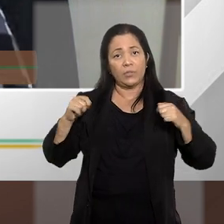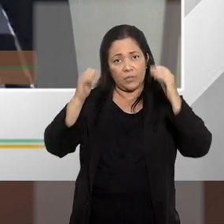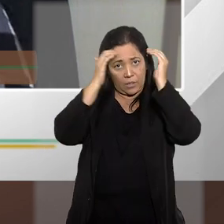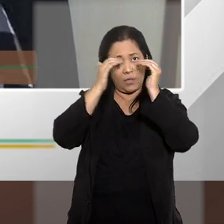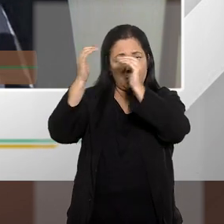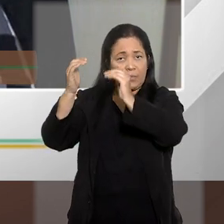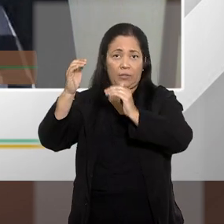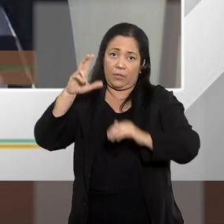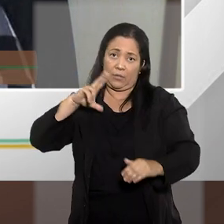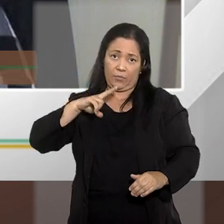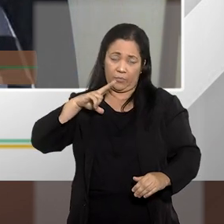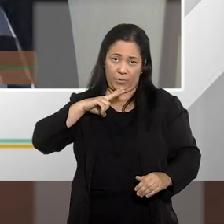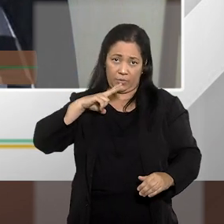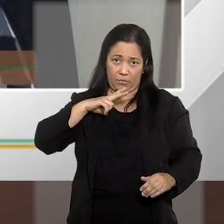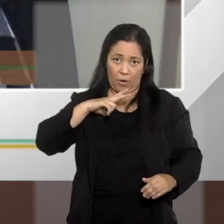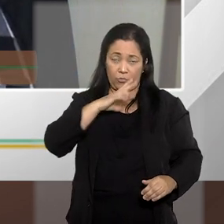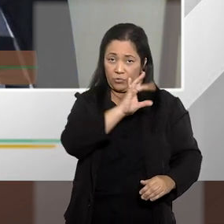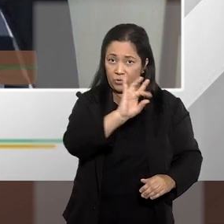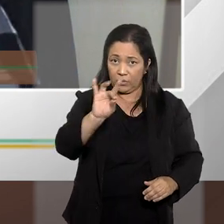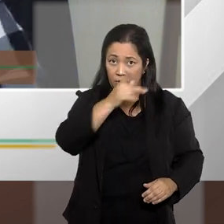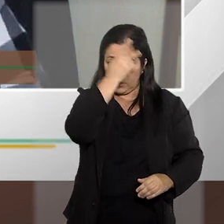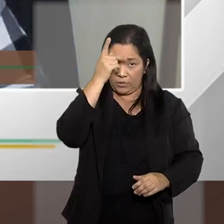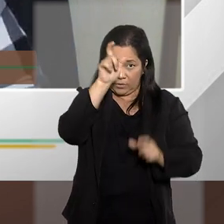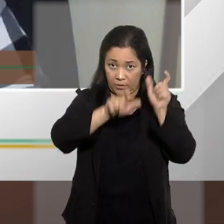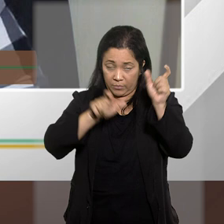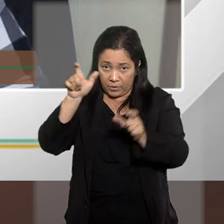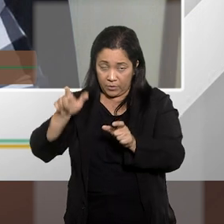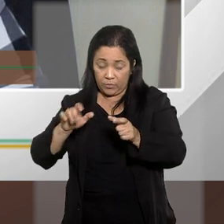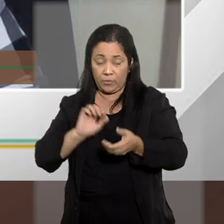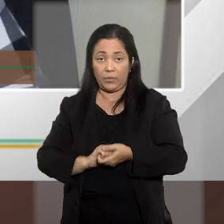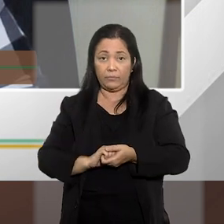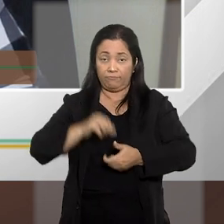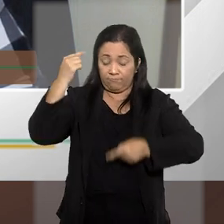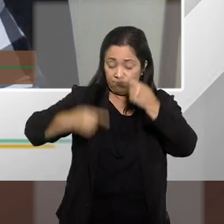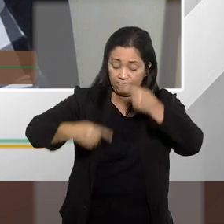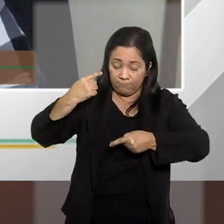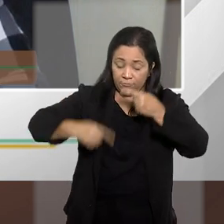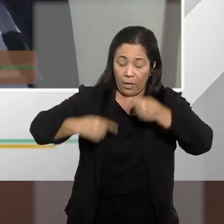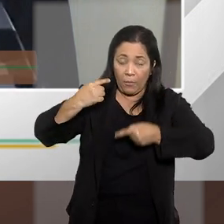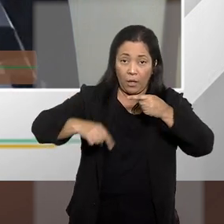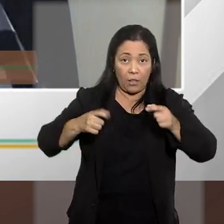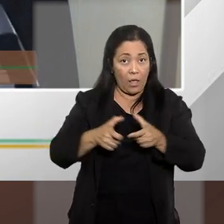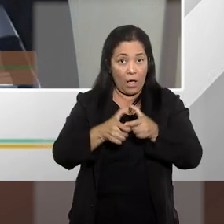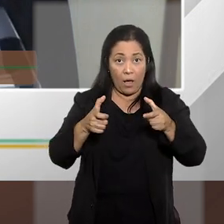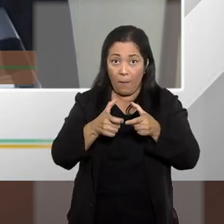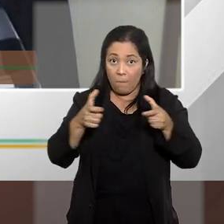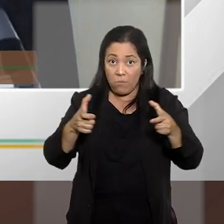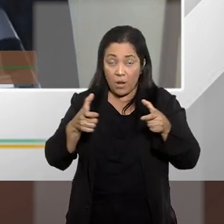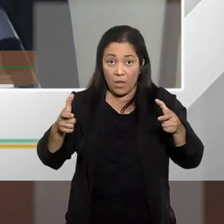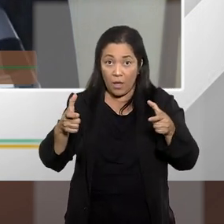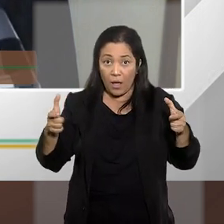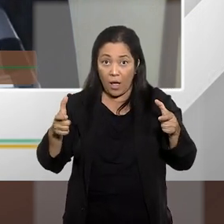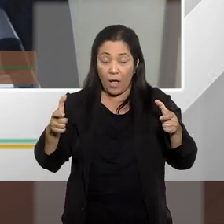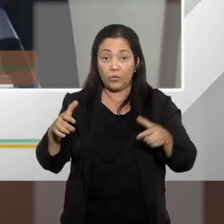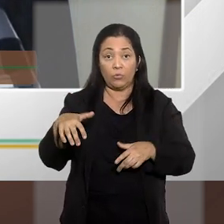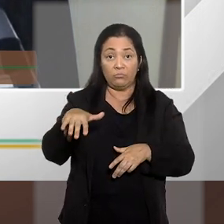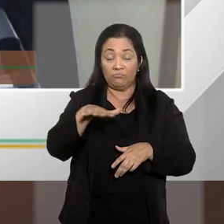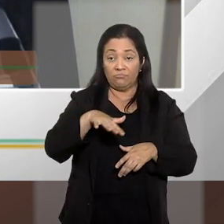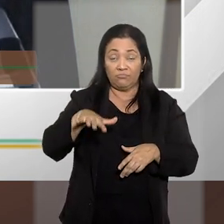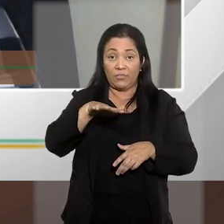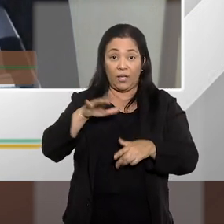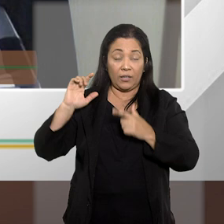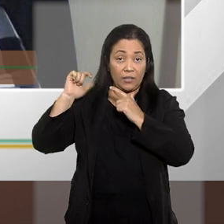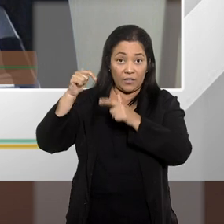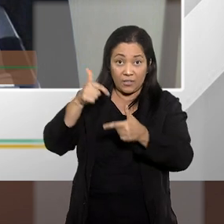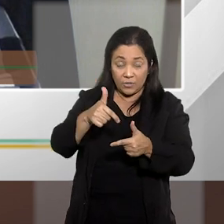das pessoas. Esse debate ele tem ganhado muita força para os setores conservadores, como